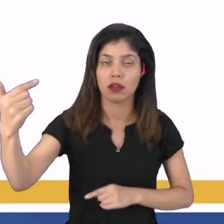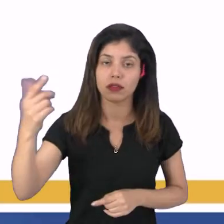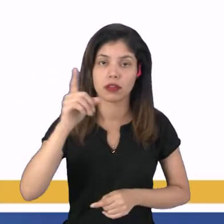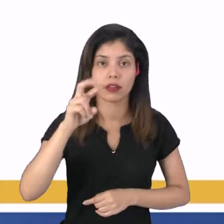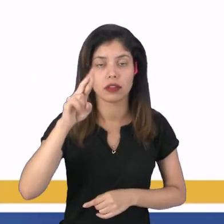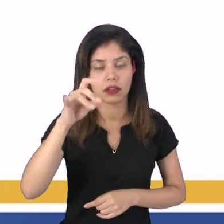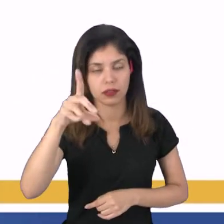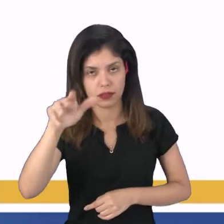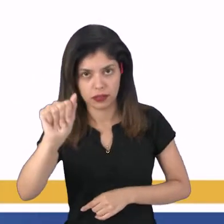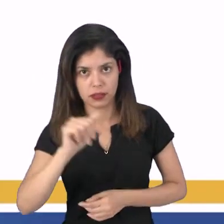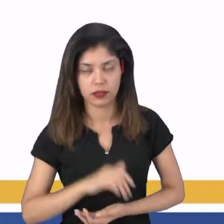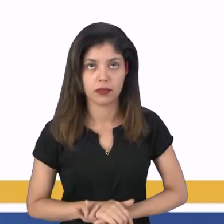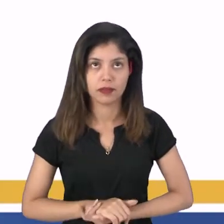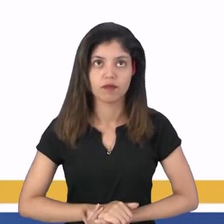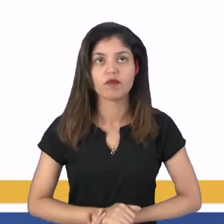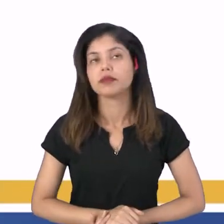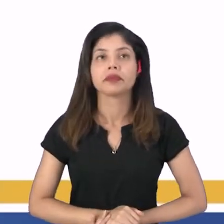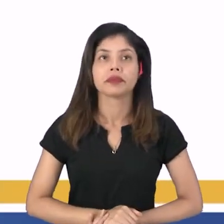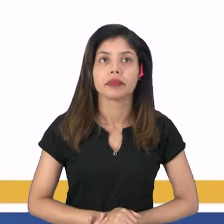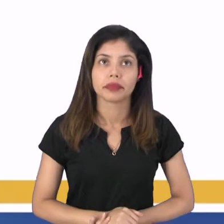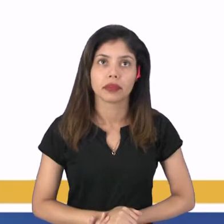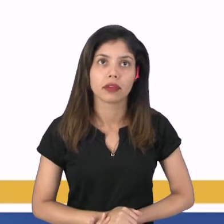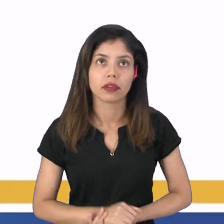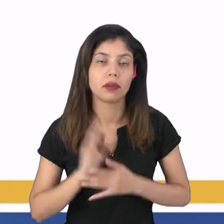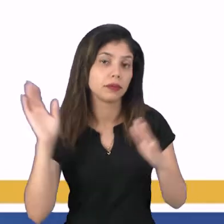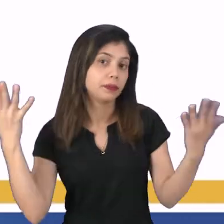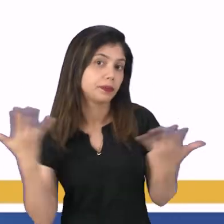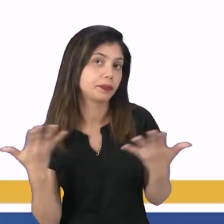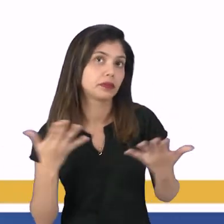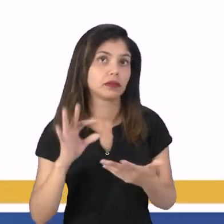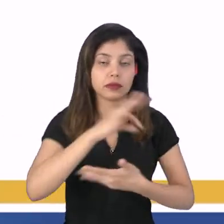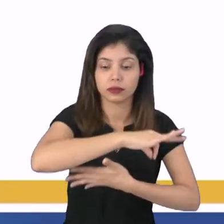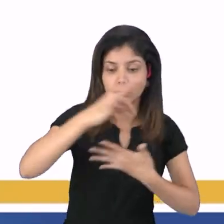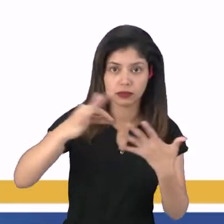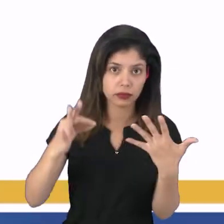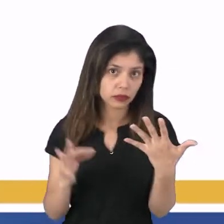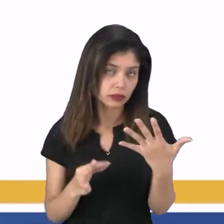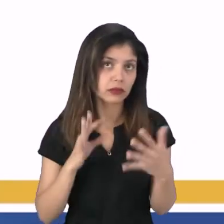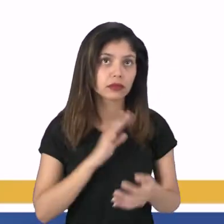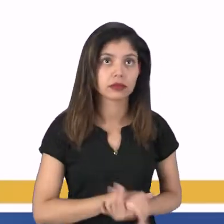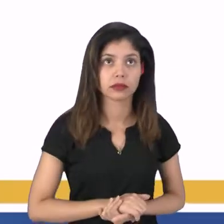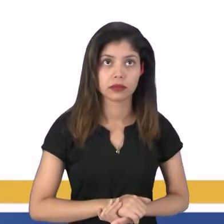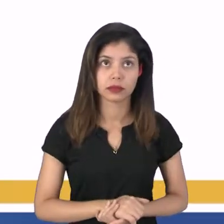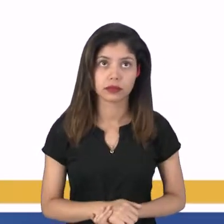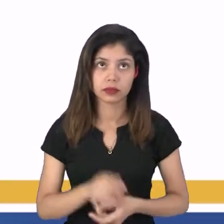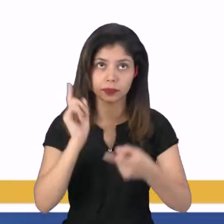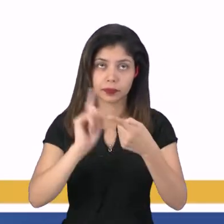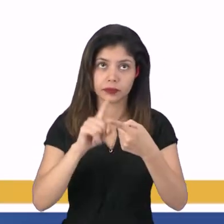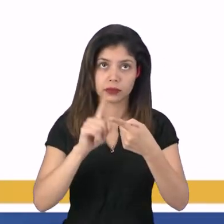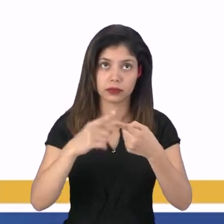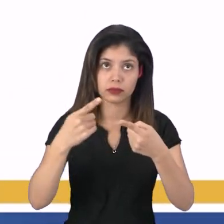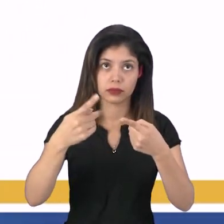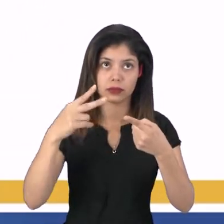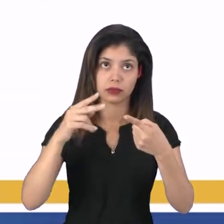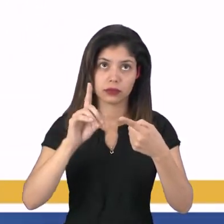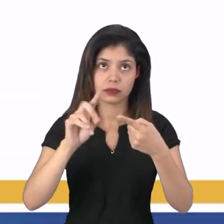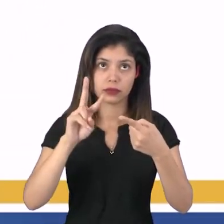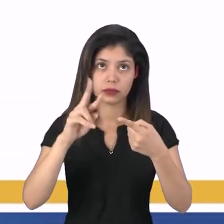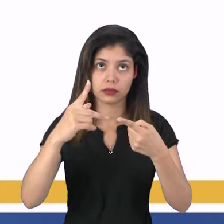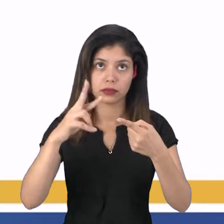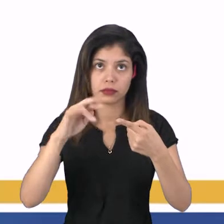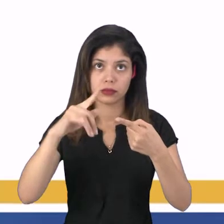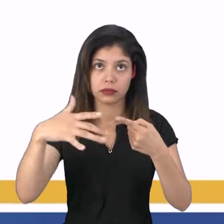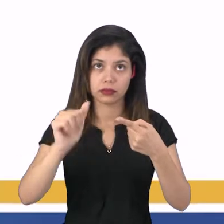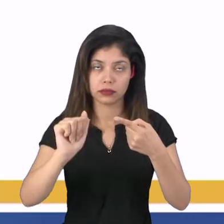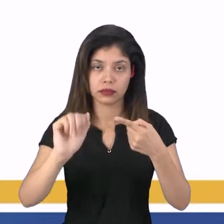demais acabam sendo derivadas. Vamos agora para os tipos de derivação. Nós temos a primeira, que é a